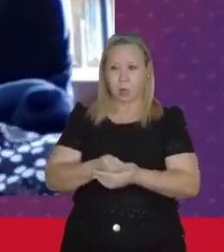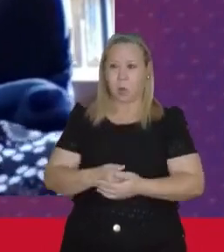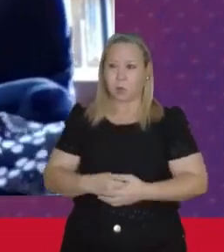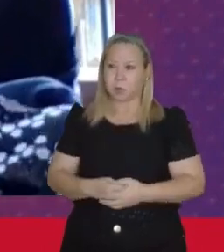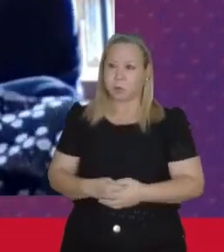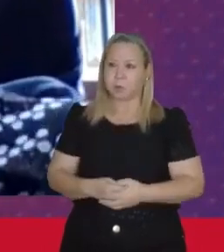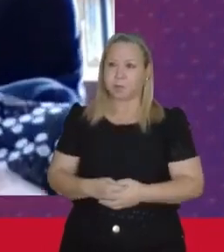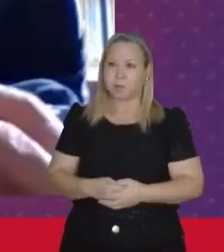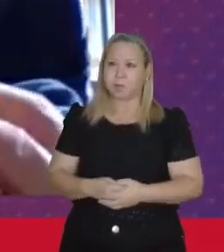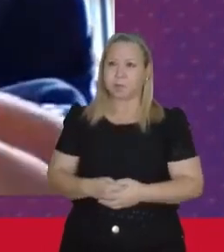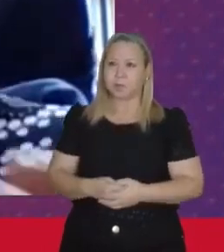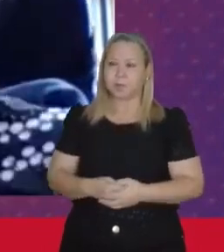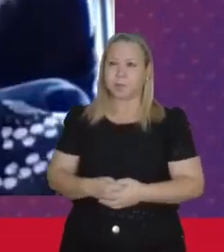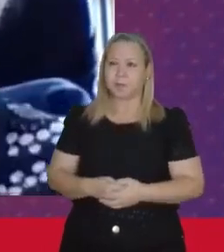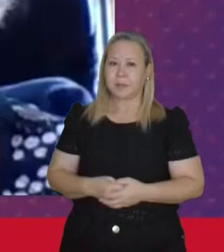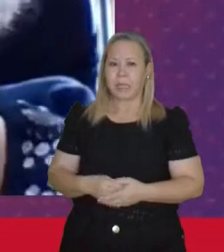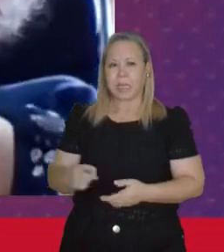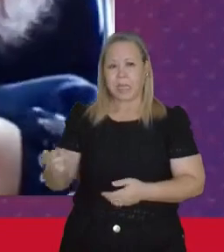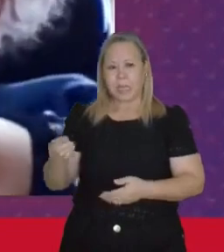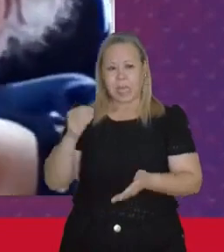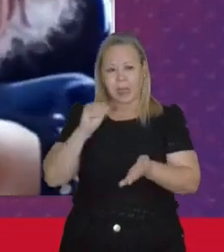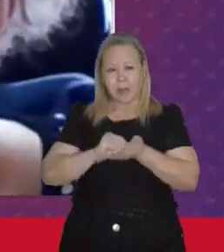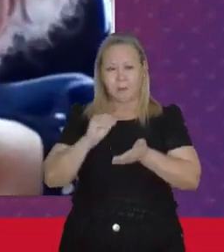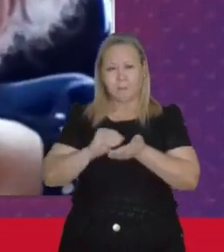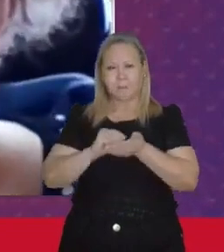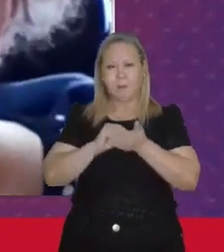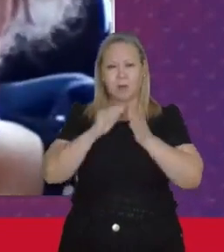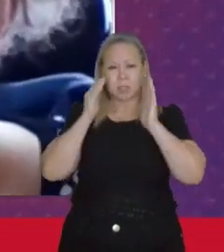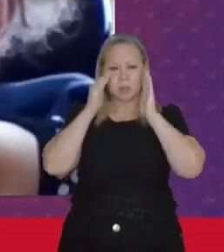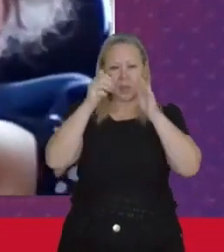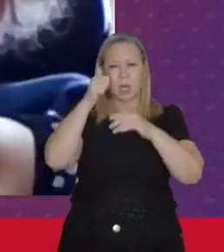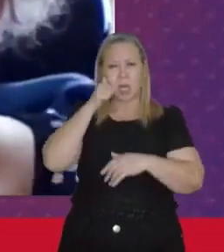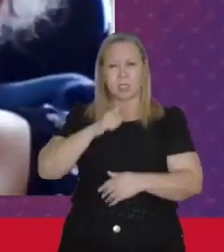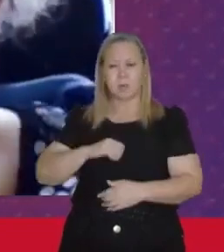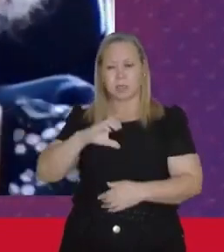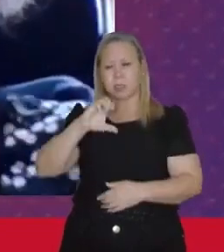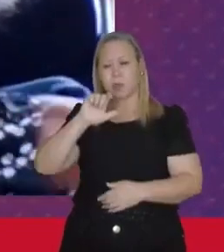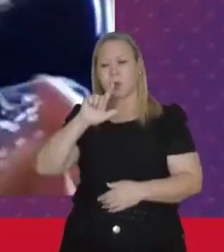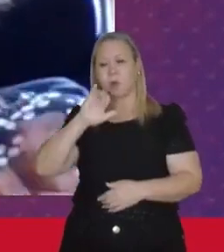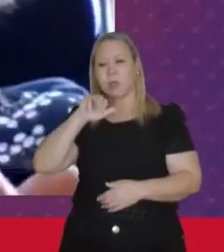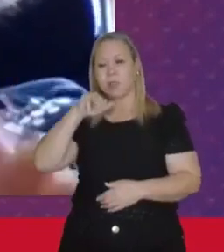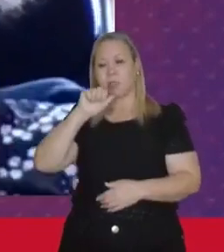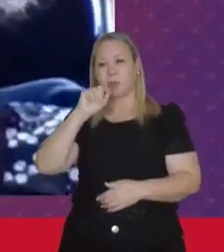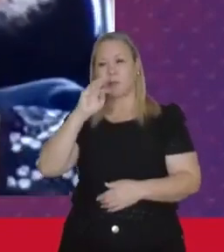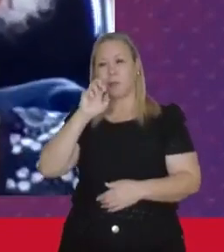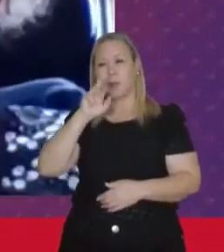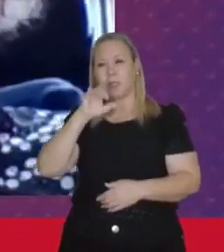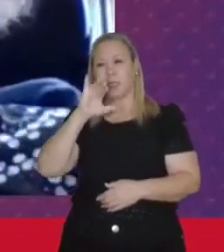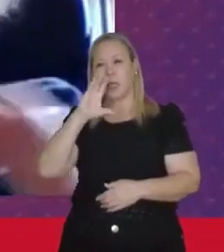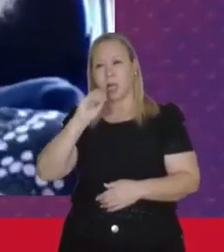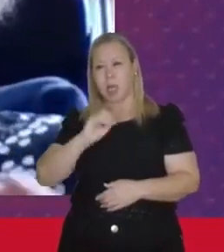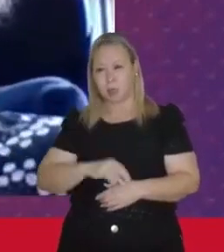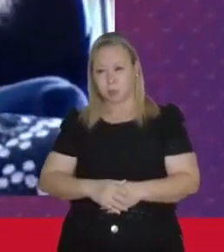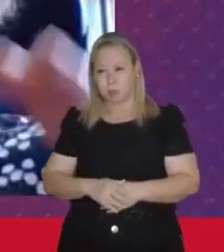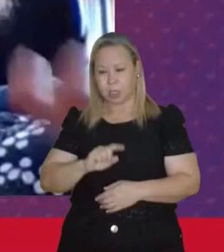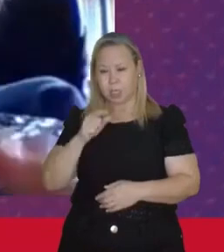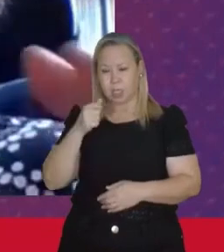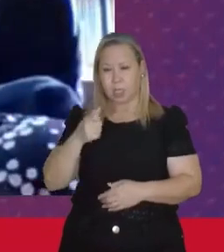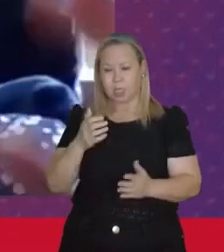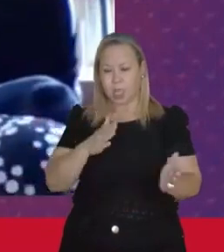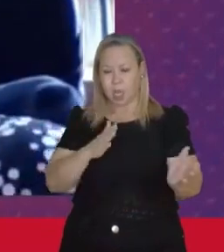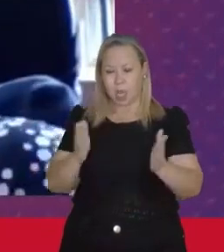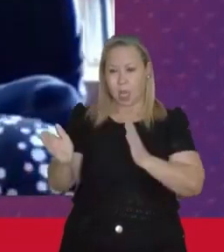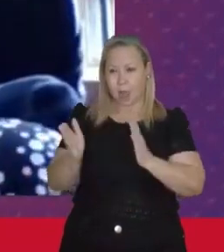E o desrespeito às mulheres no climatério, que é a